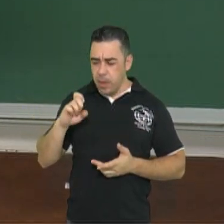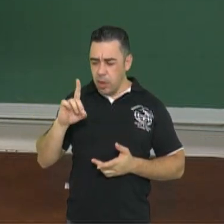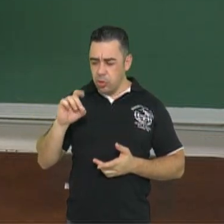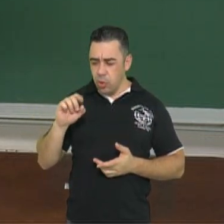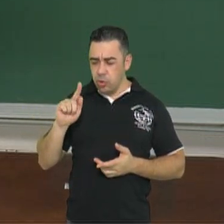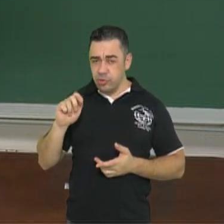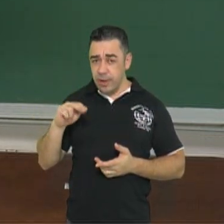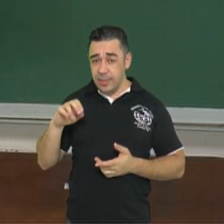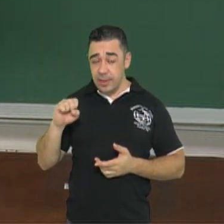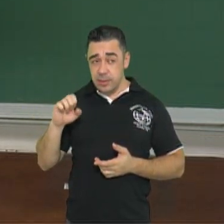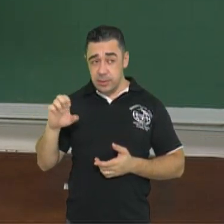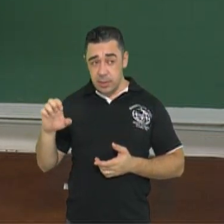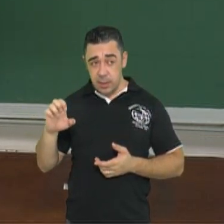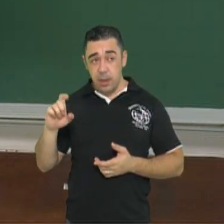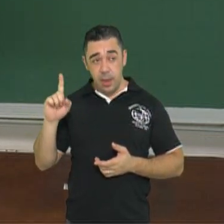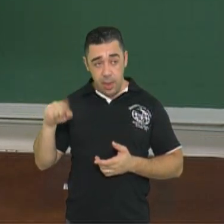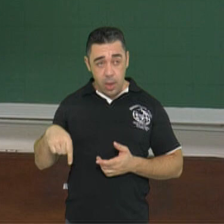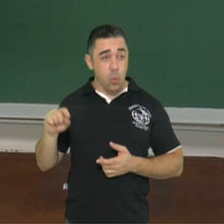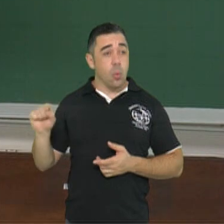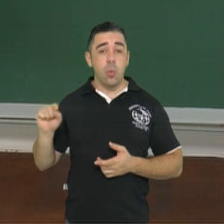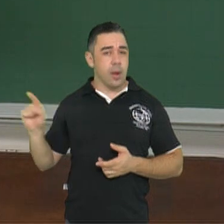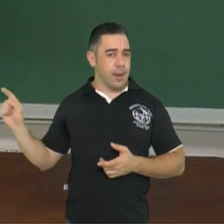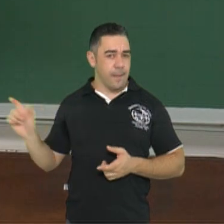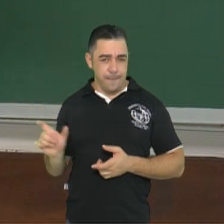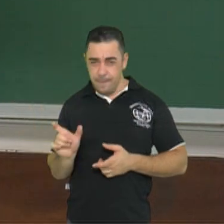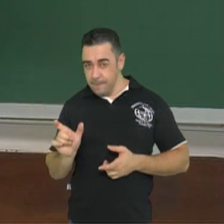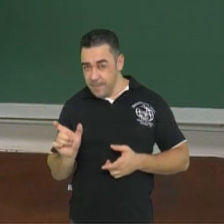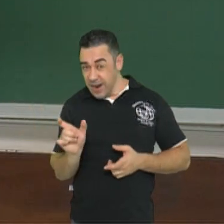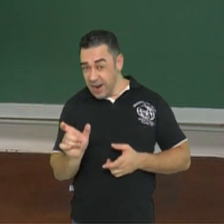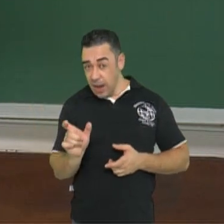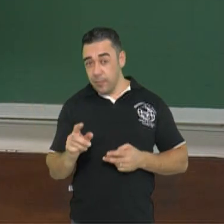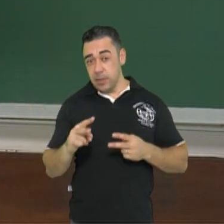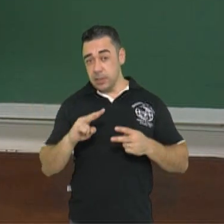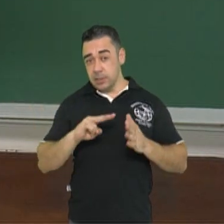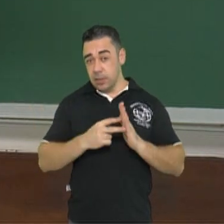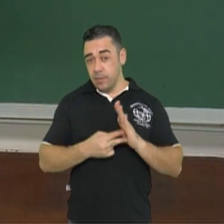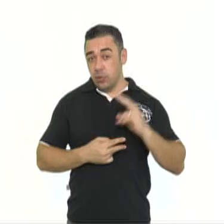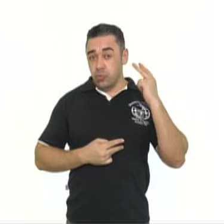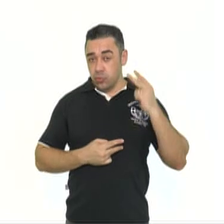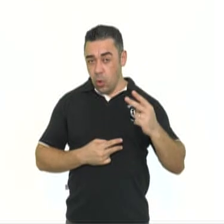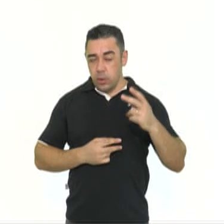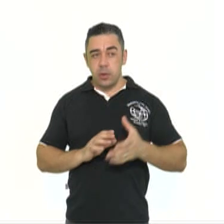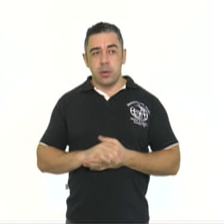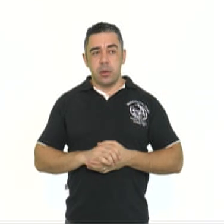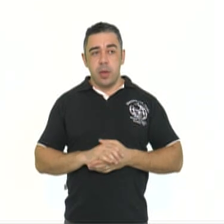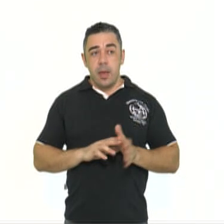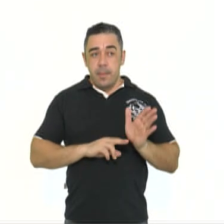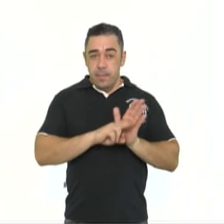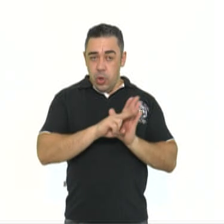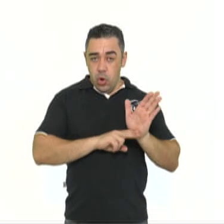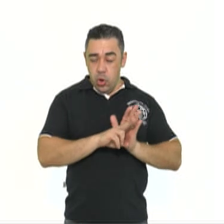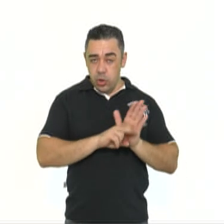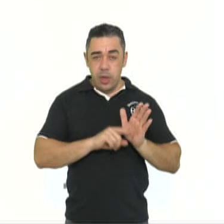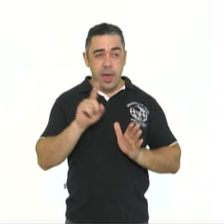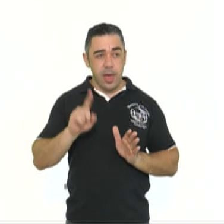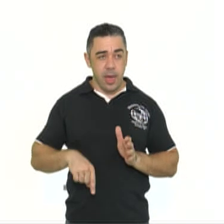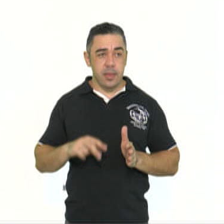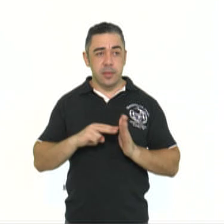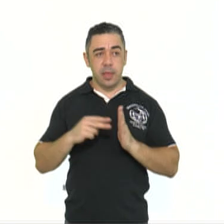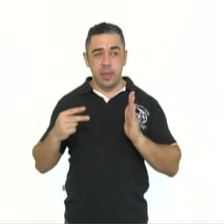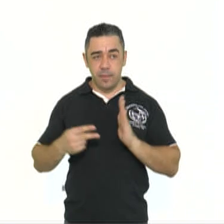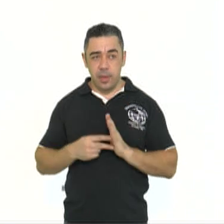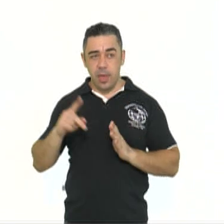pedogênese? Pedogênese, gente, essa palavra tem dois significados. Para biologia, pedogênese